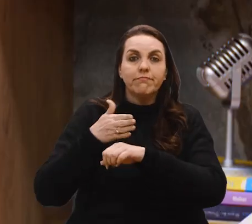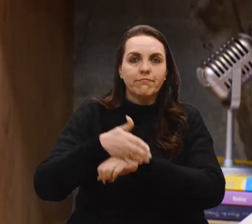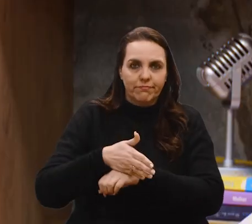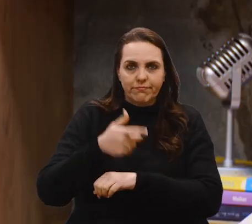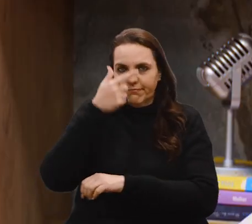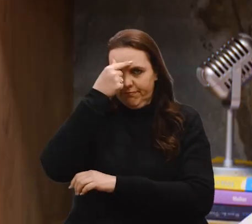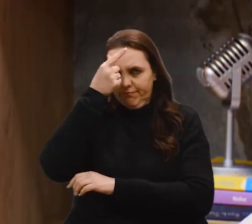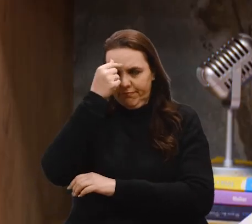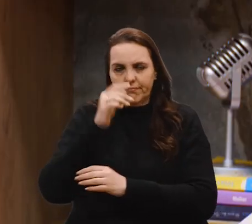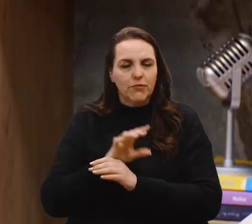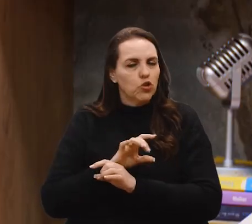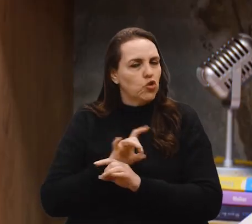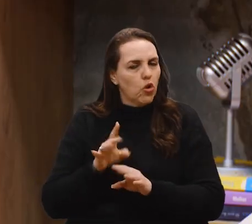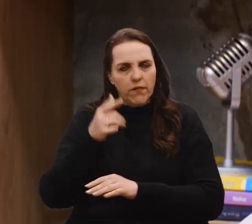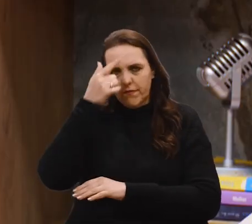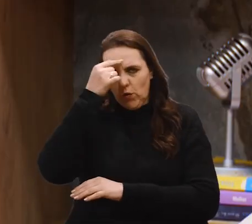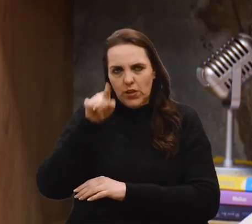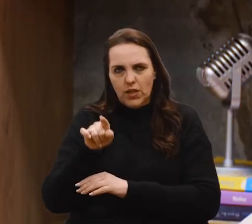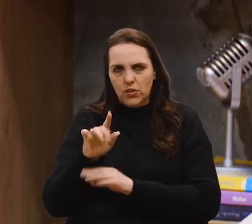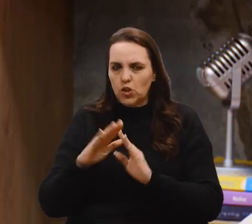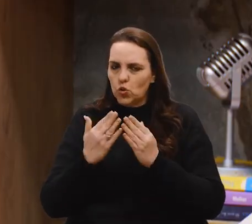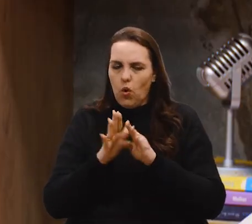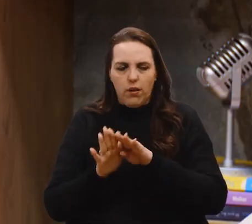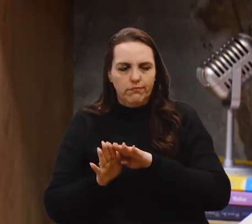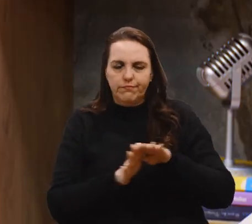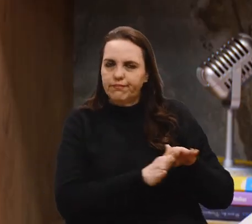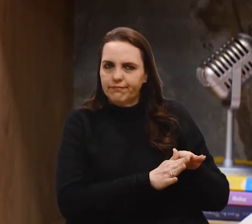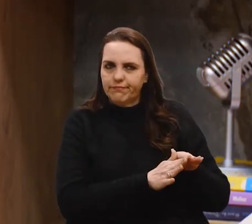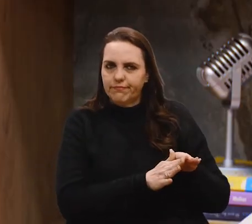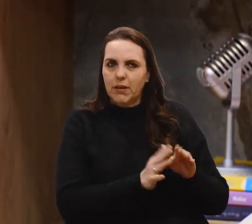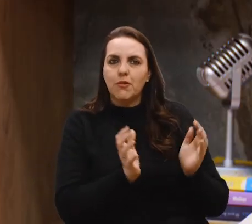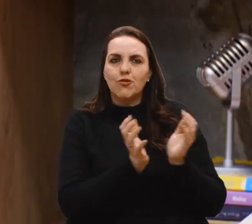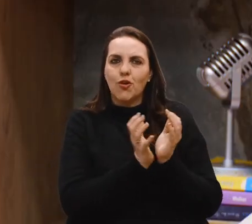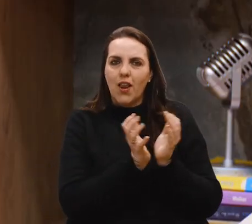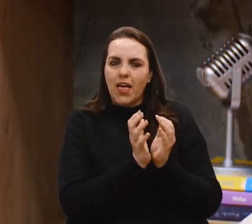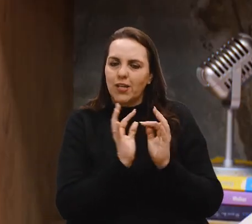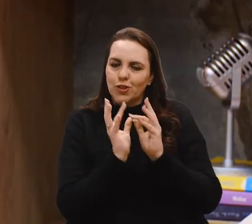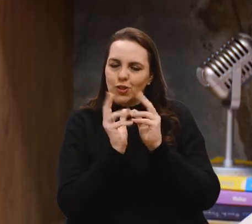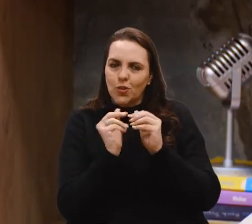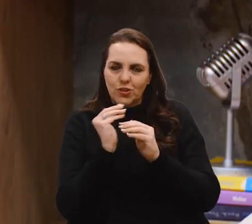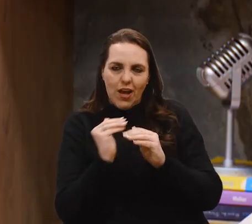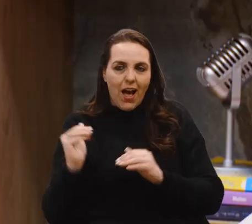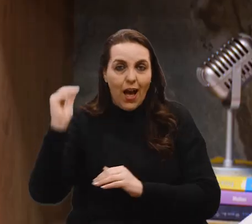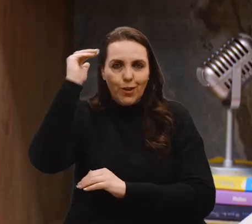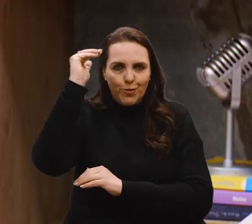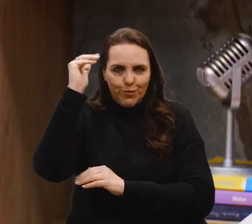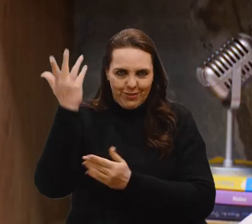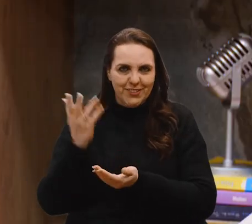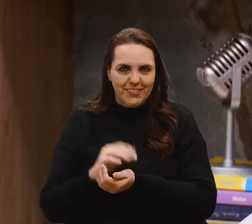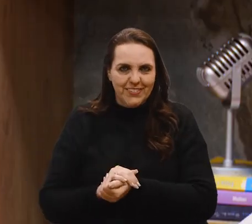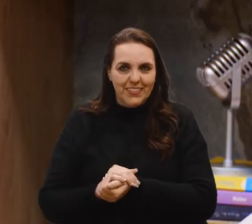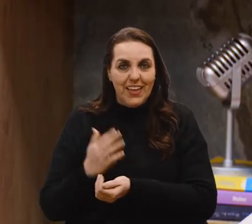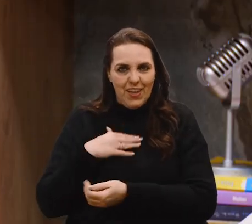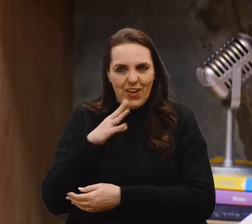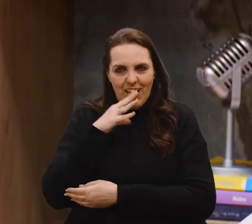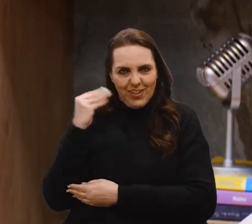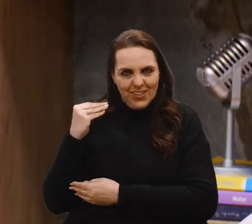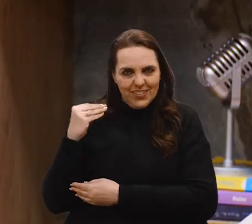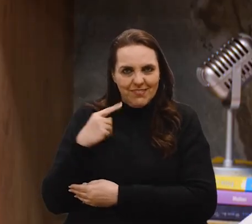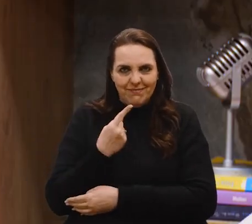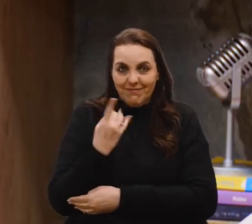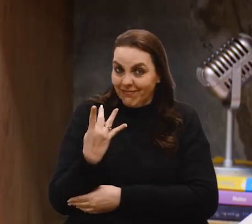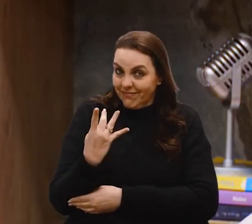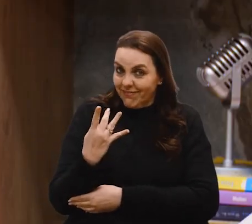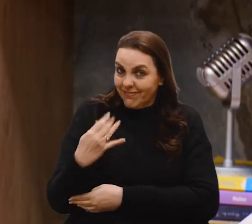tinha só a faculdade. Eu não tinha mais a escola. Então, meus colegas eram adultos. Aí eu tive E tu era uma adolescente. Eu tinha 14,